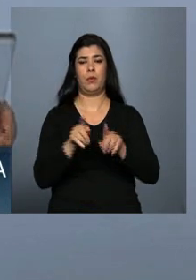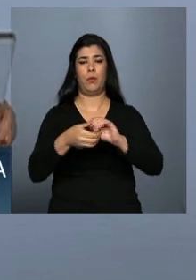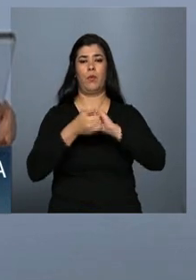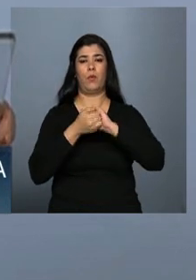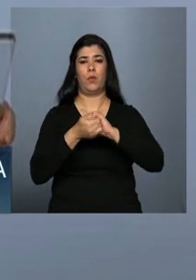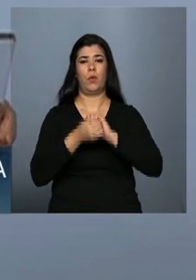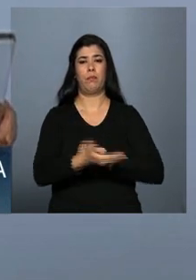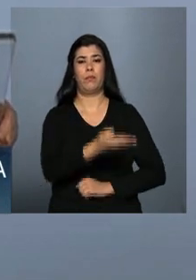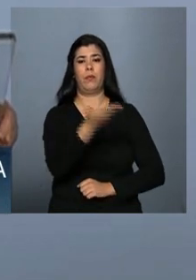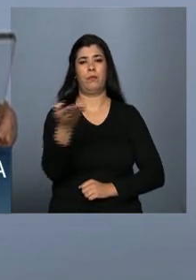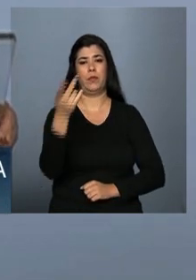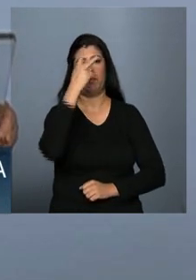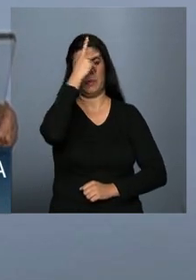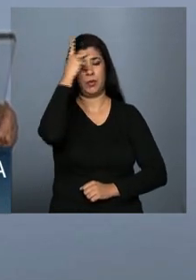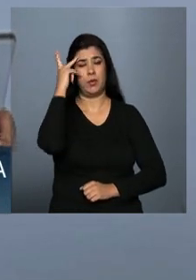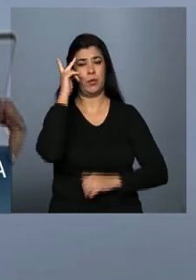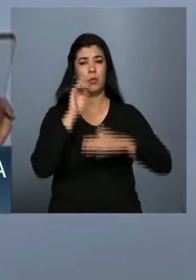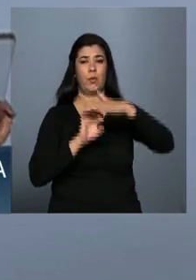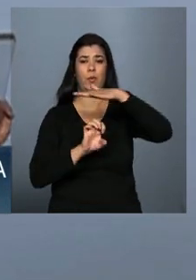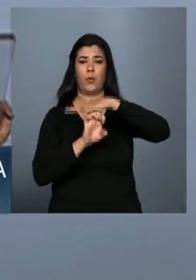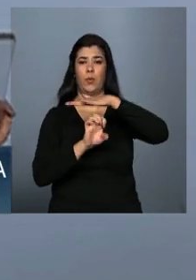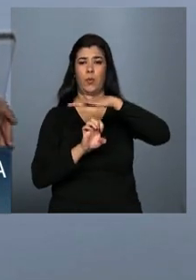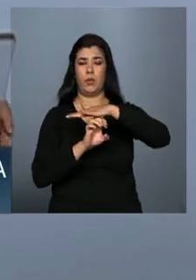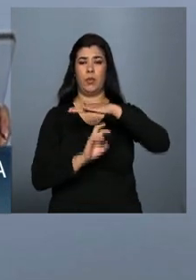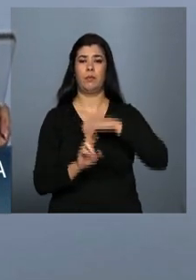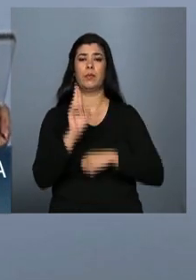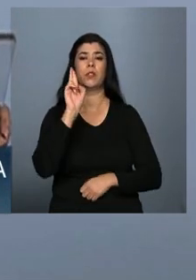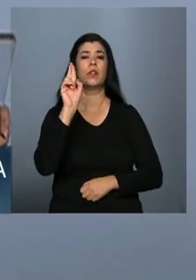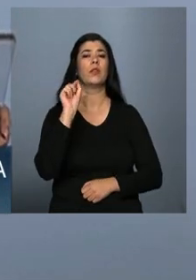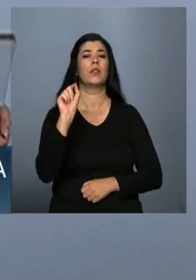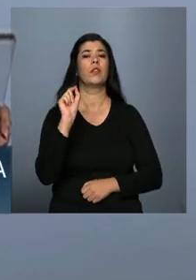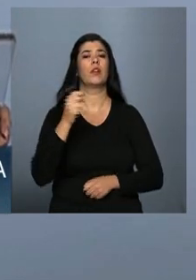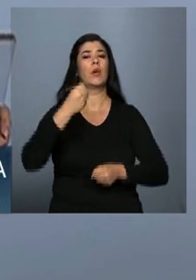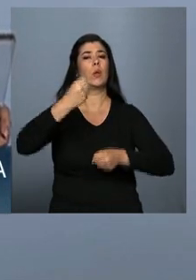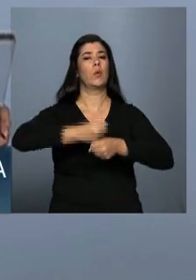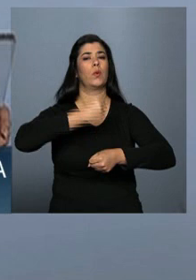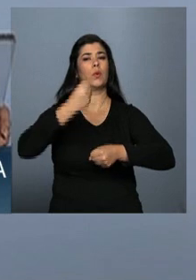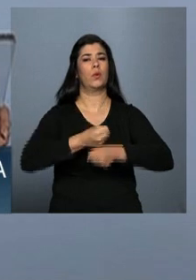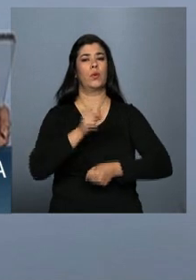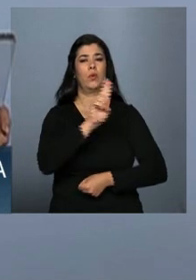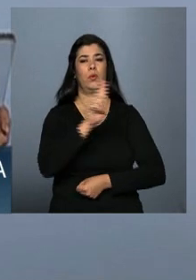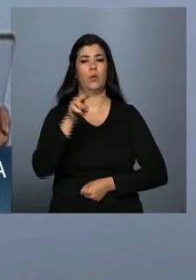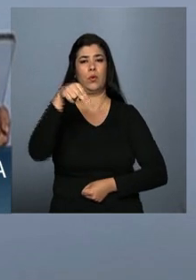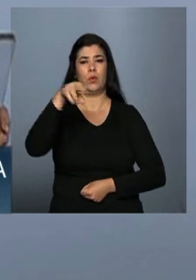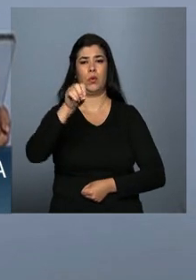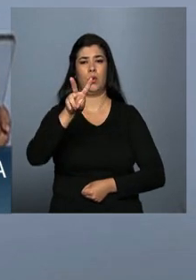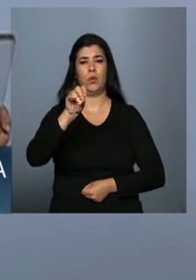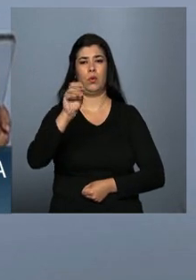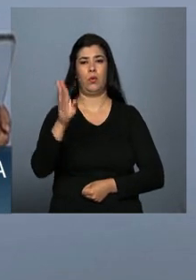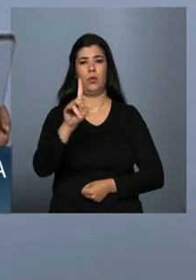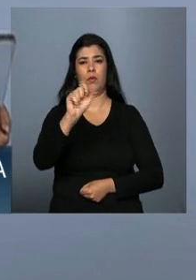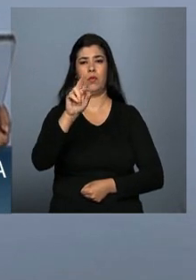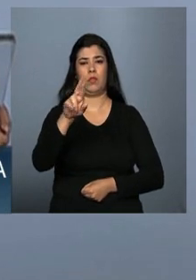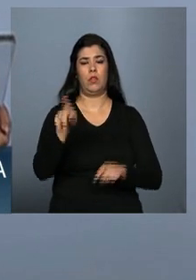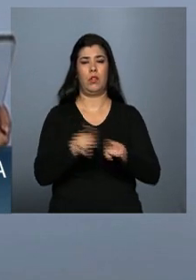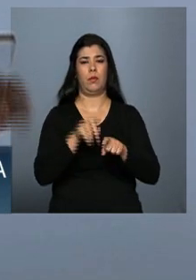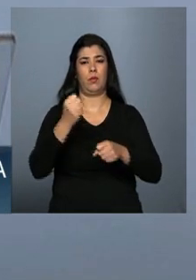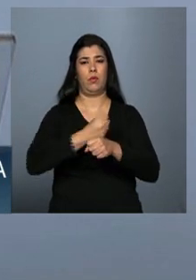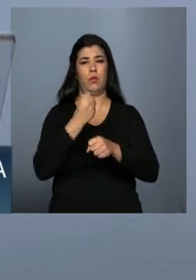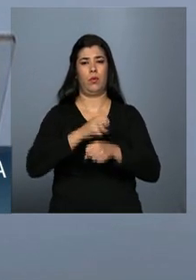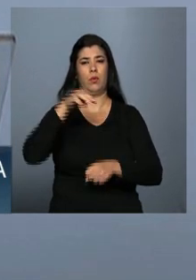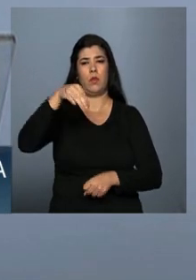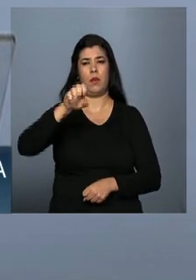Cumprimento os empresários, representando a construtora Novo Lar e a construtora Melo